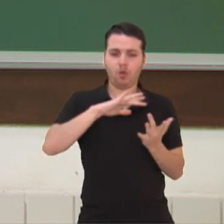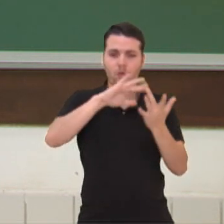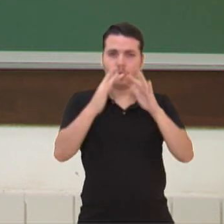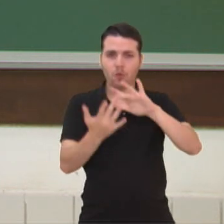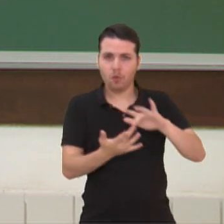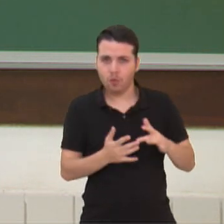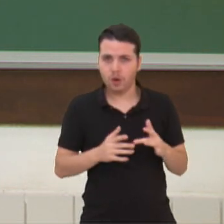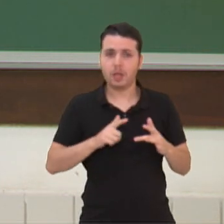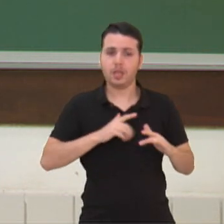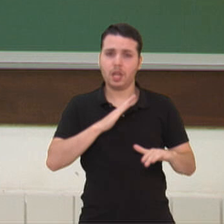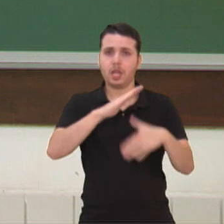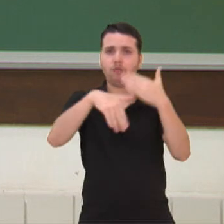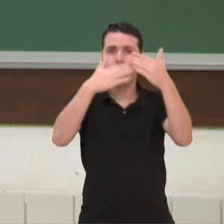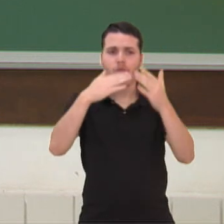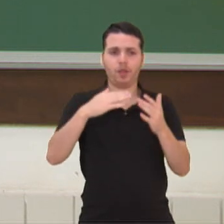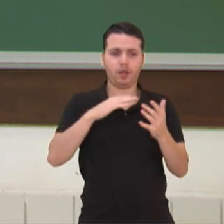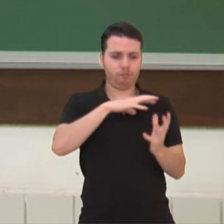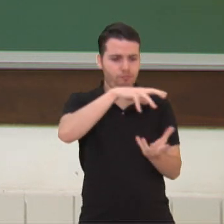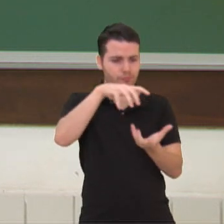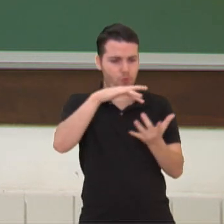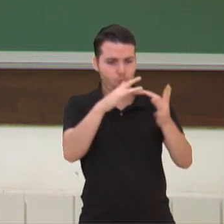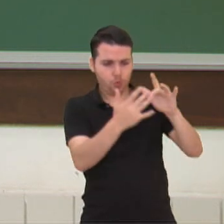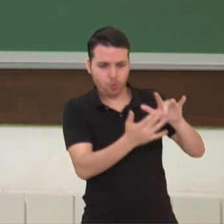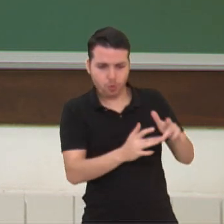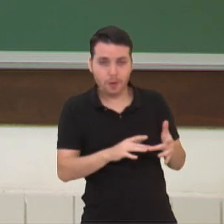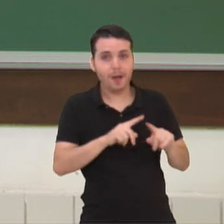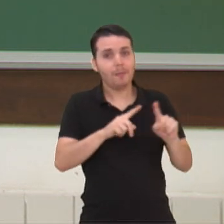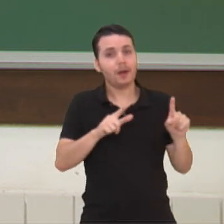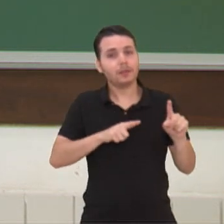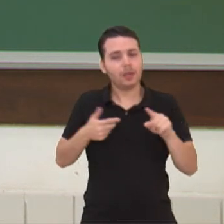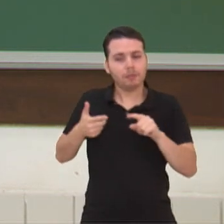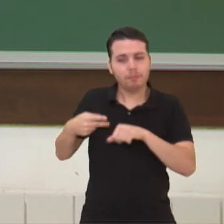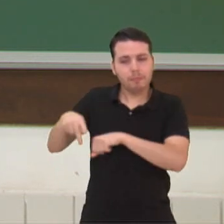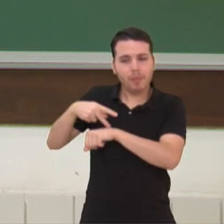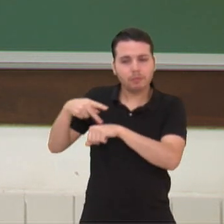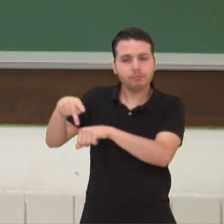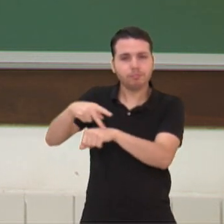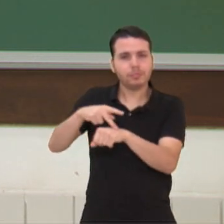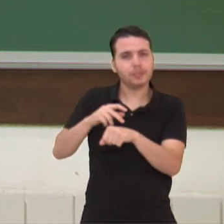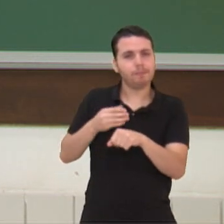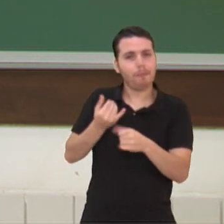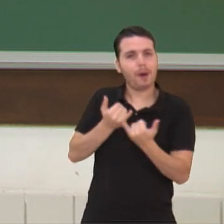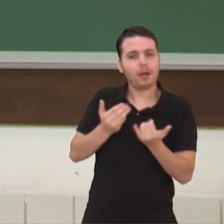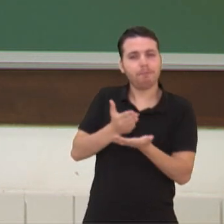as atividades no globo e também segregar aí algumas localidades e